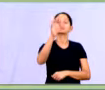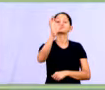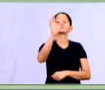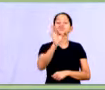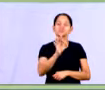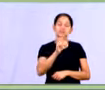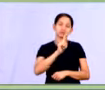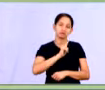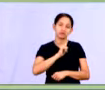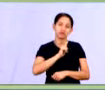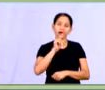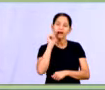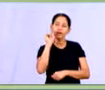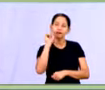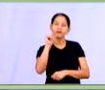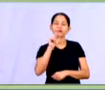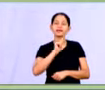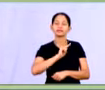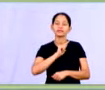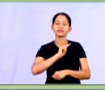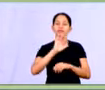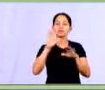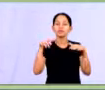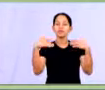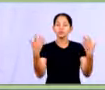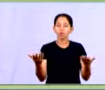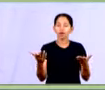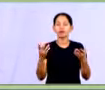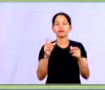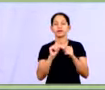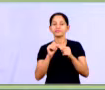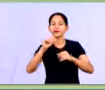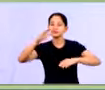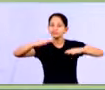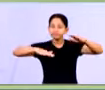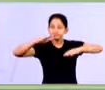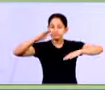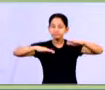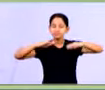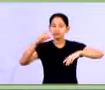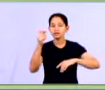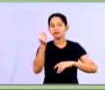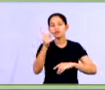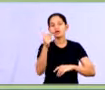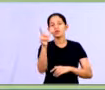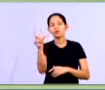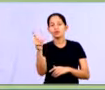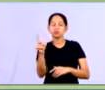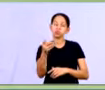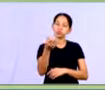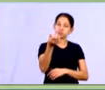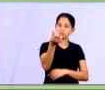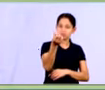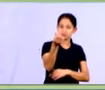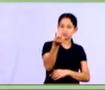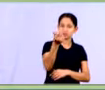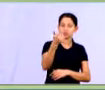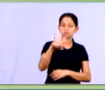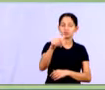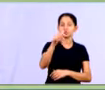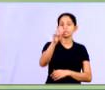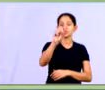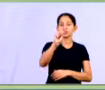médio ponderado para capital de terceiros com uma outra variação de custo, ela representa 6,82%.